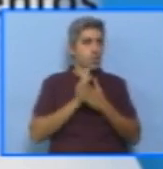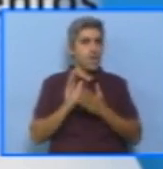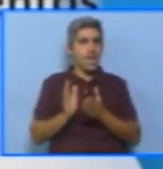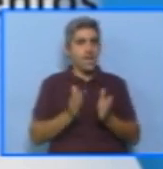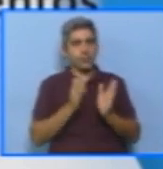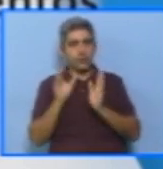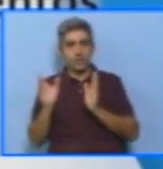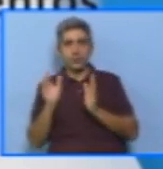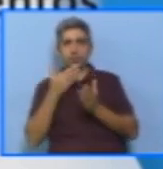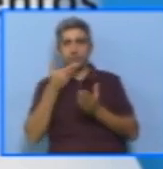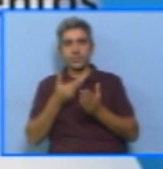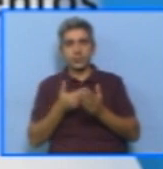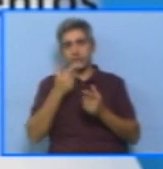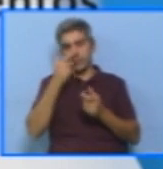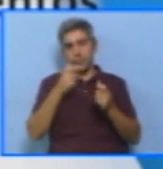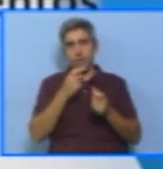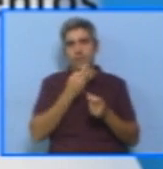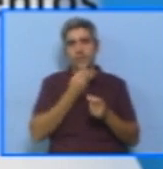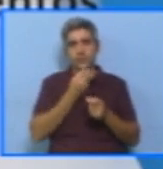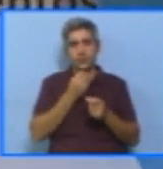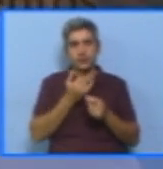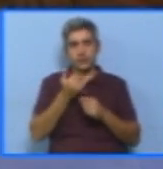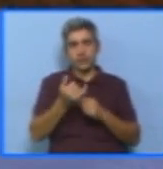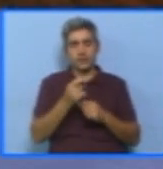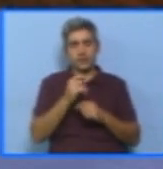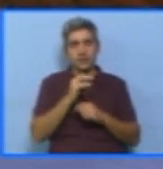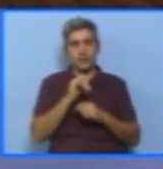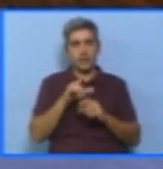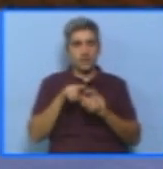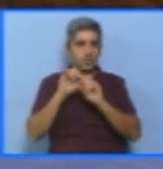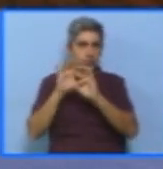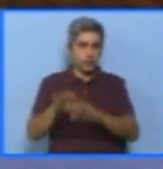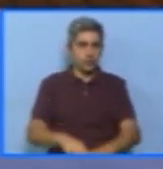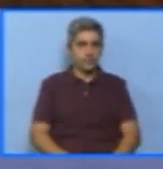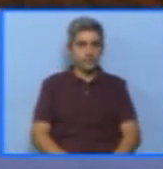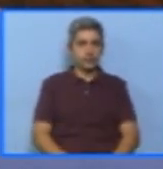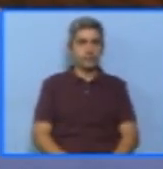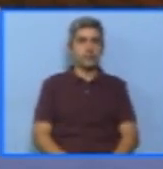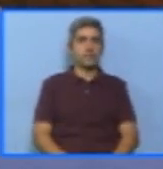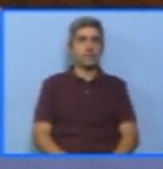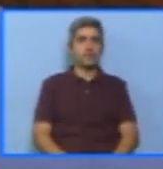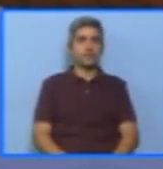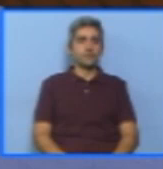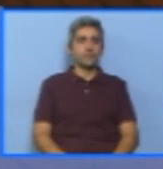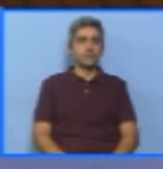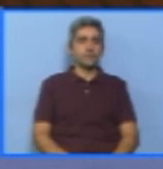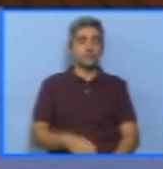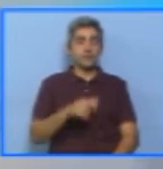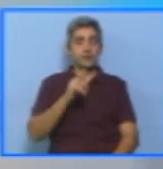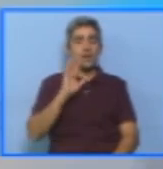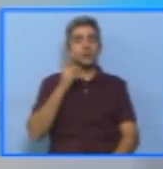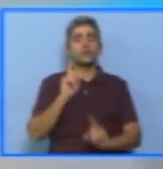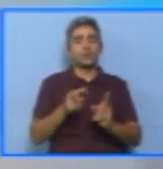seja, a experiência do povo de Israel depois do exílio. O que é que acontece? O que acontece é que a